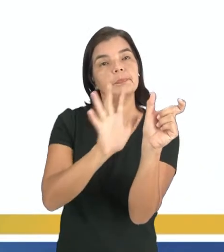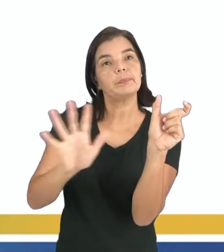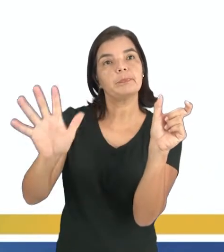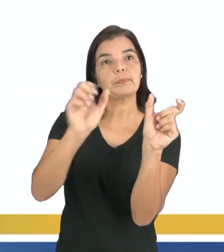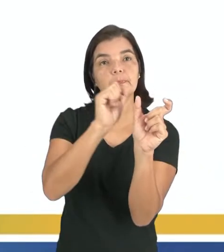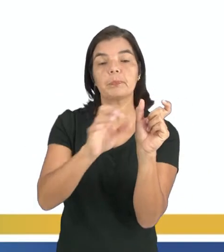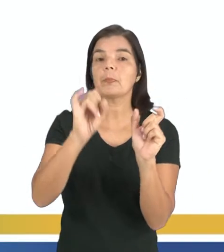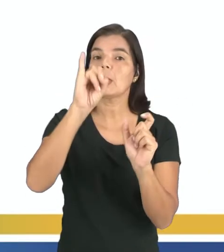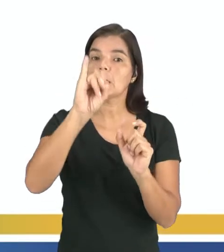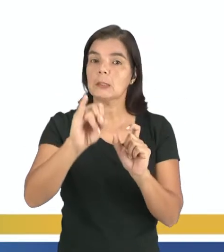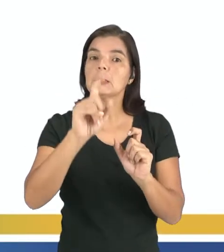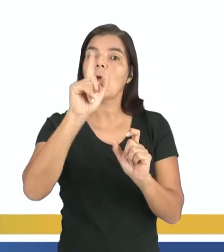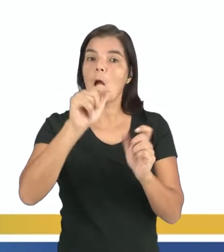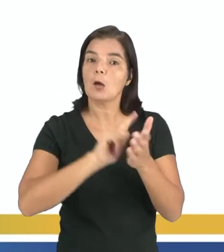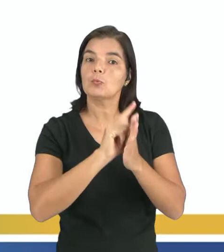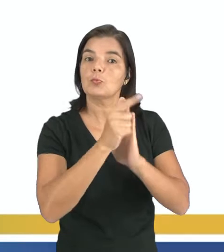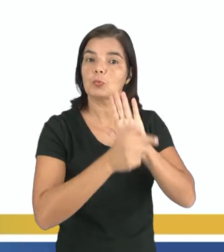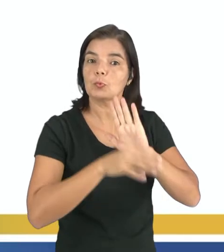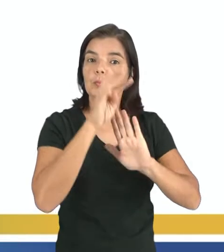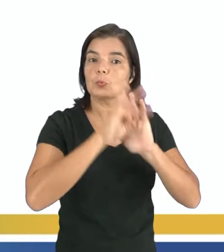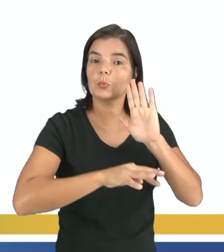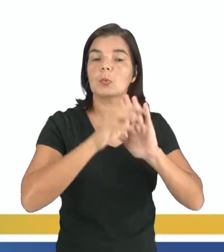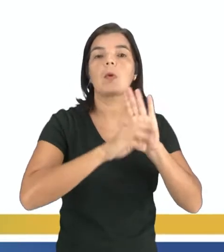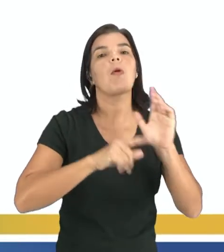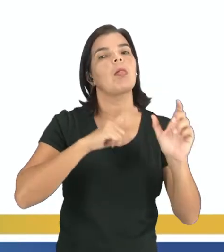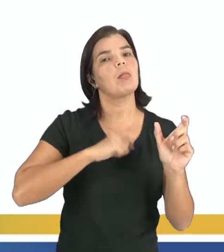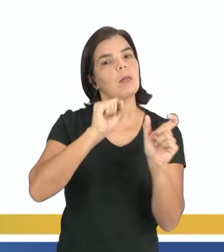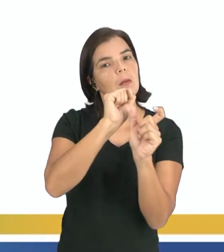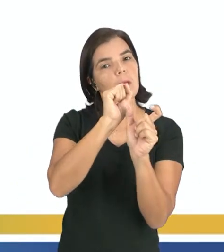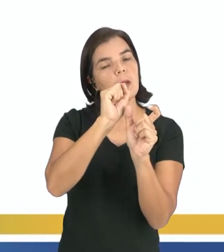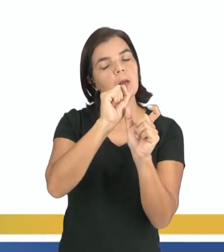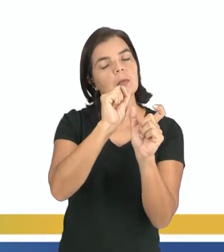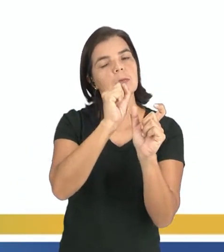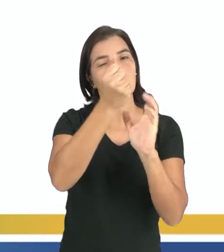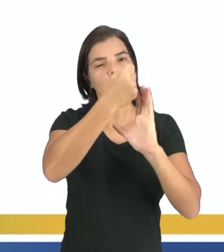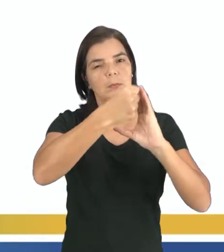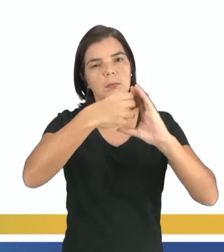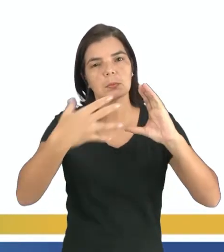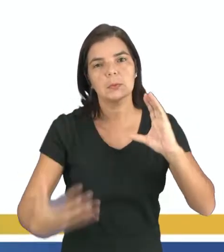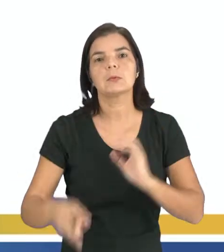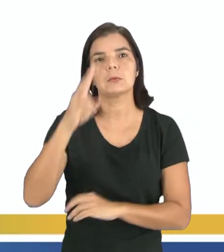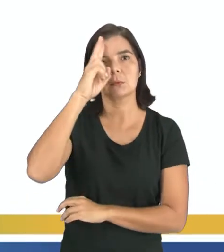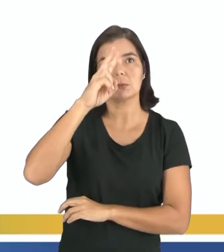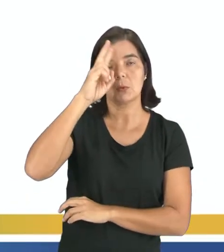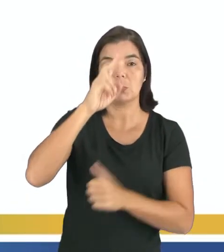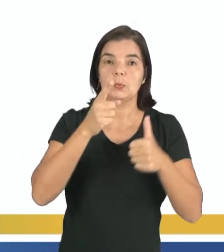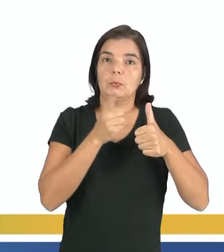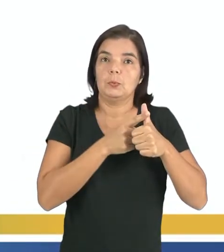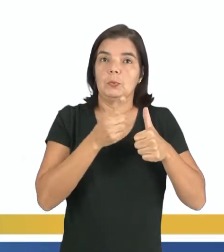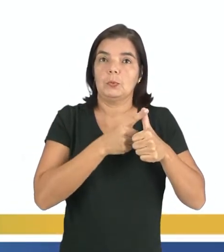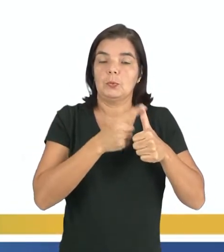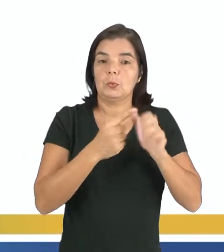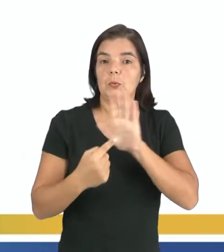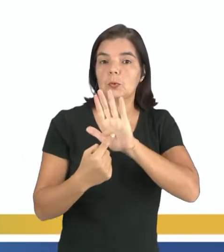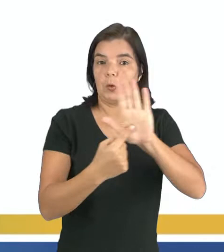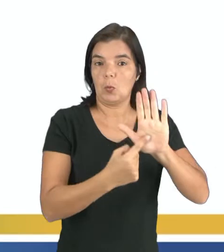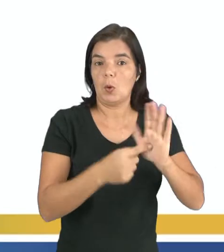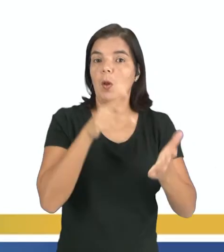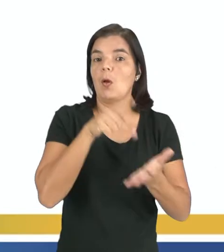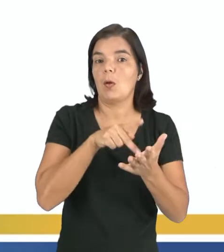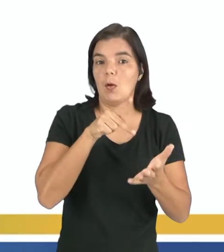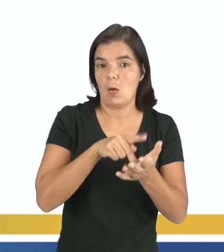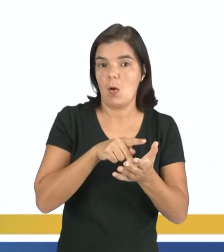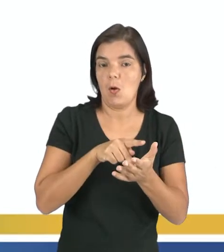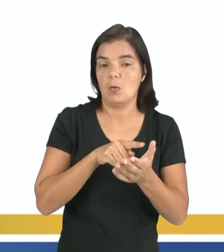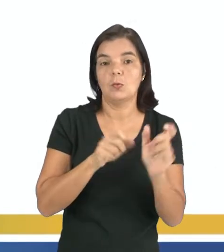Se é um gênero textual, tem características. Então vamos aqui relembrar algumas. Primeiro, retrata a atualidade.